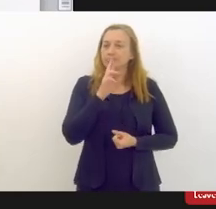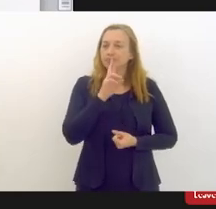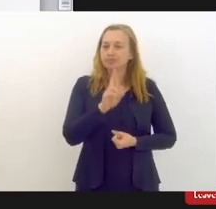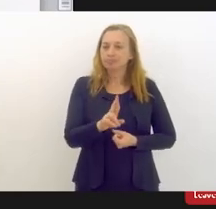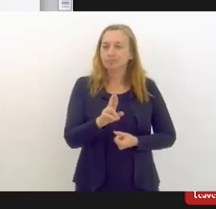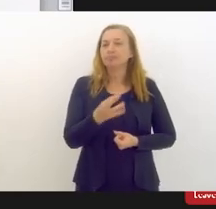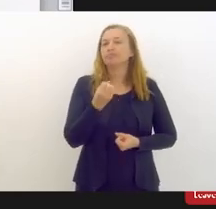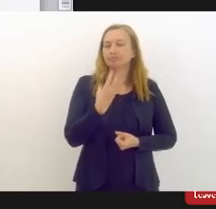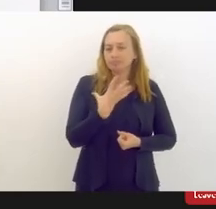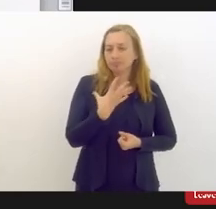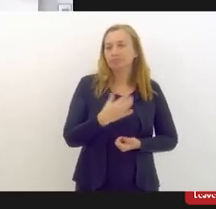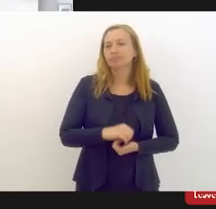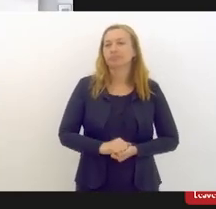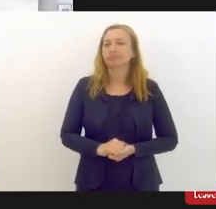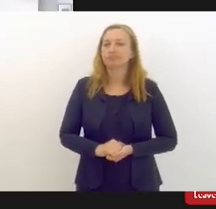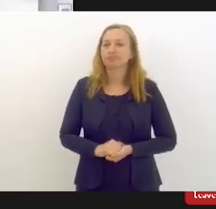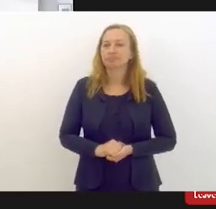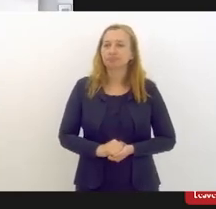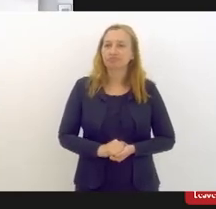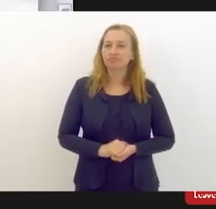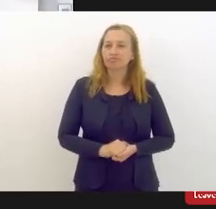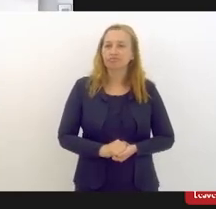e resultados gratificantes.